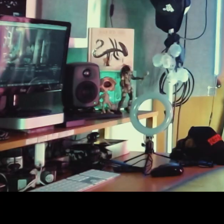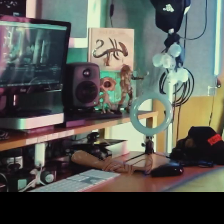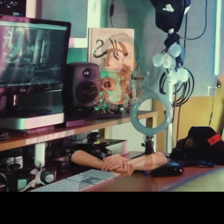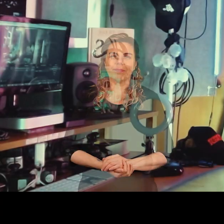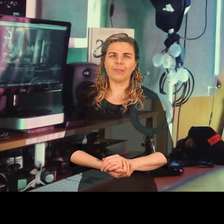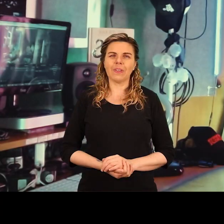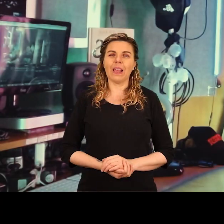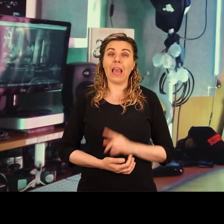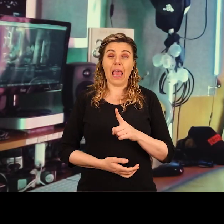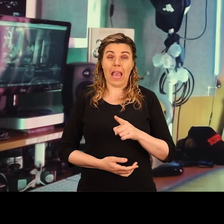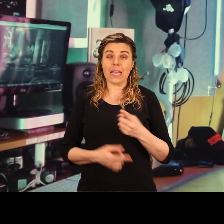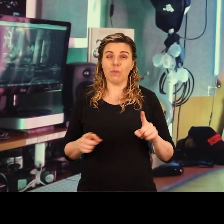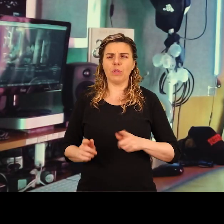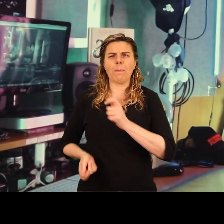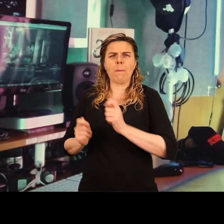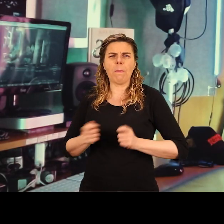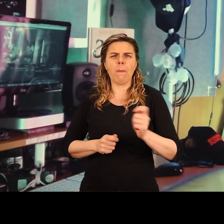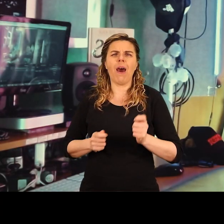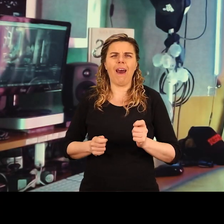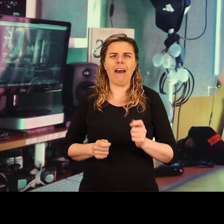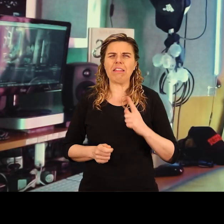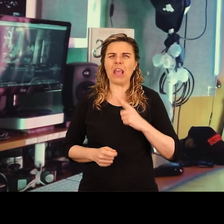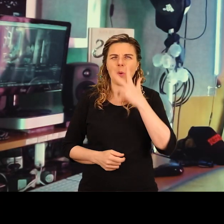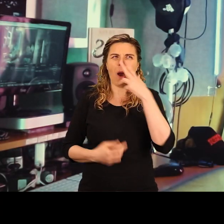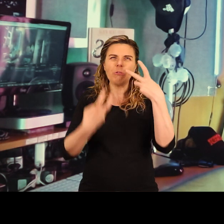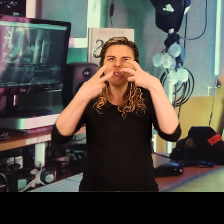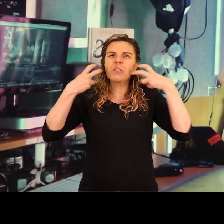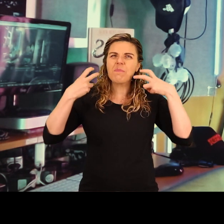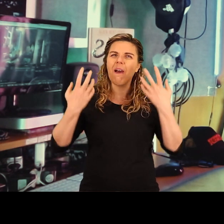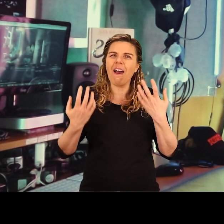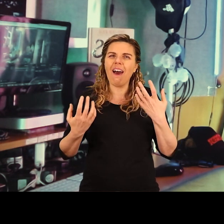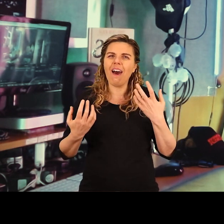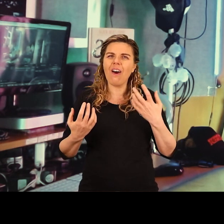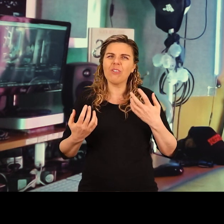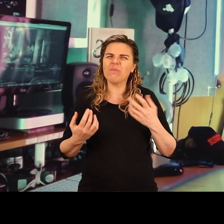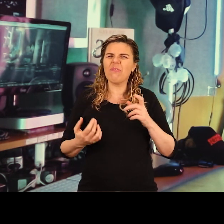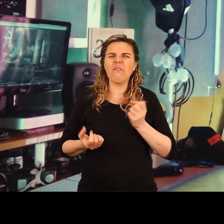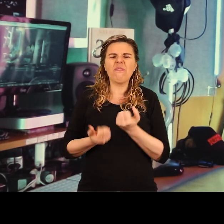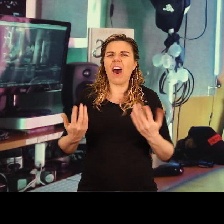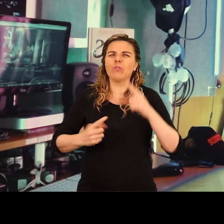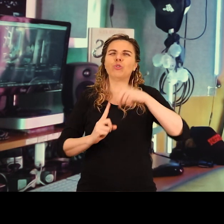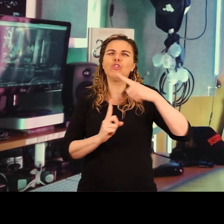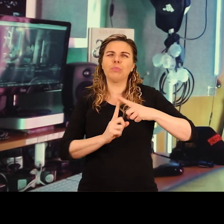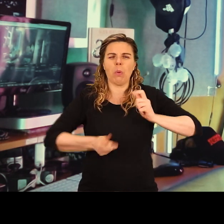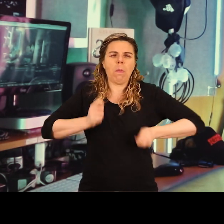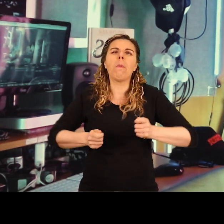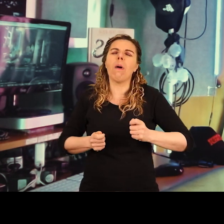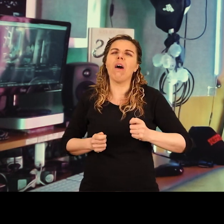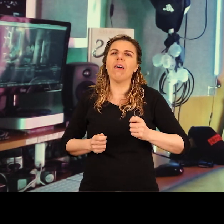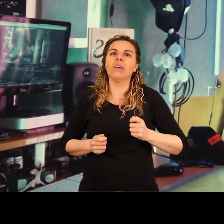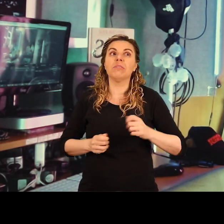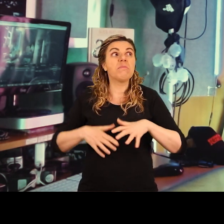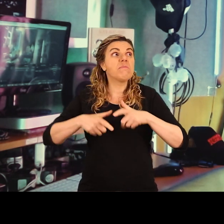Tem essa coisa das percussões meio tribais, assim, que a gente gravou alfaia, gravou surdo. Tudo com